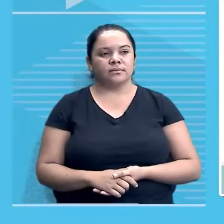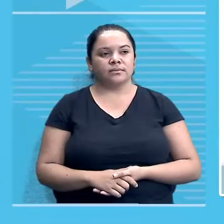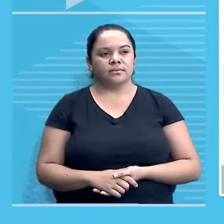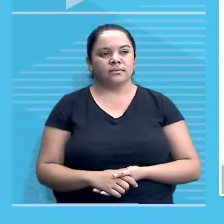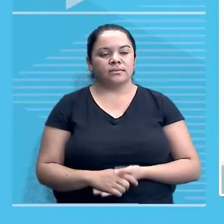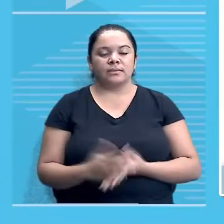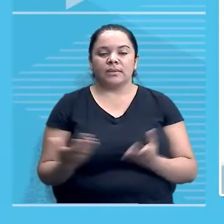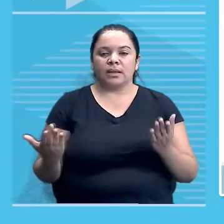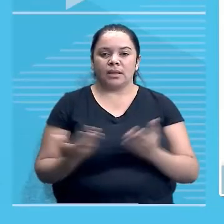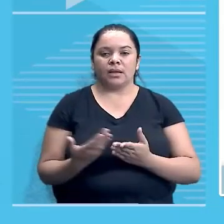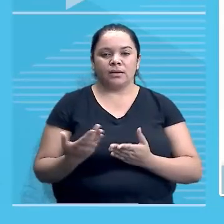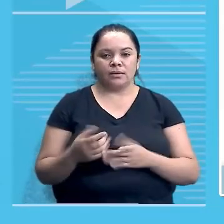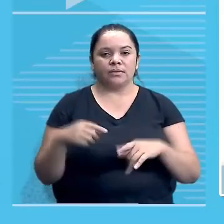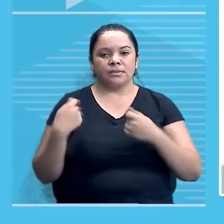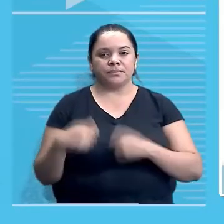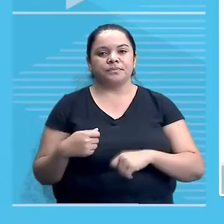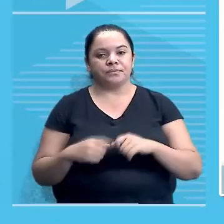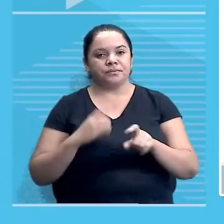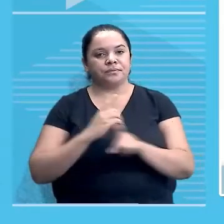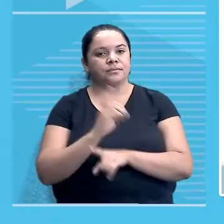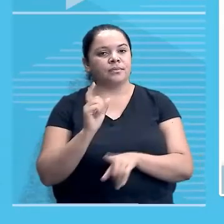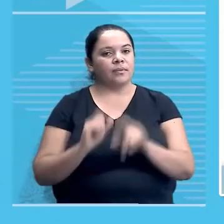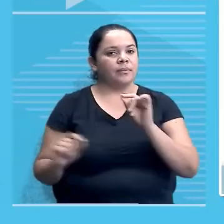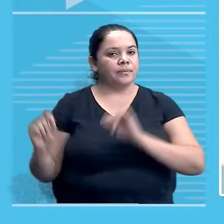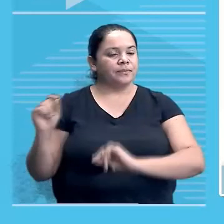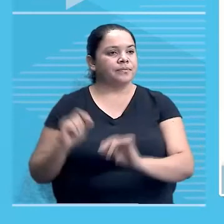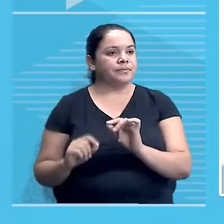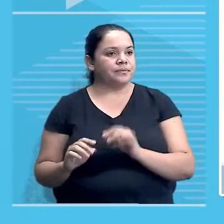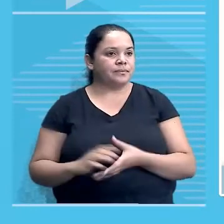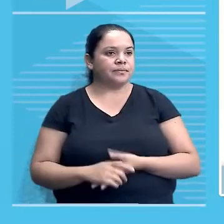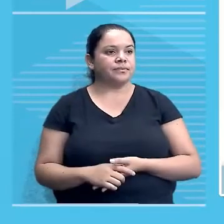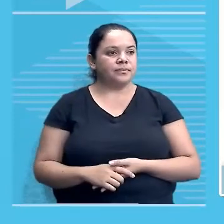O que é que eu preciso achar agora, professor?